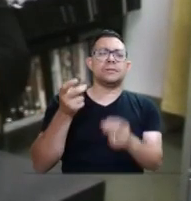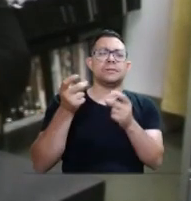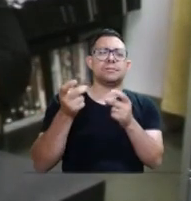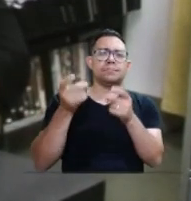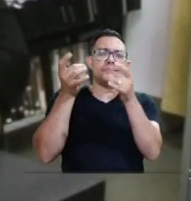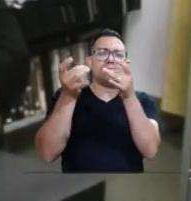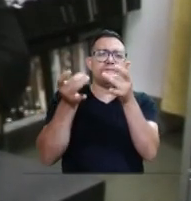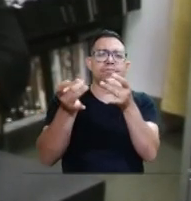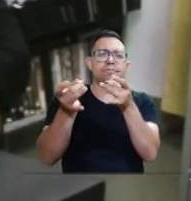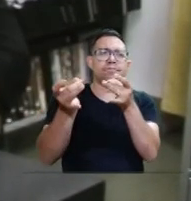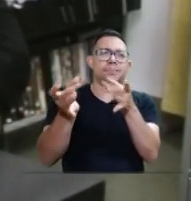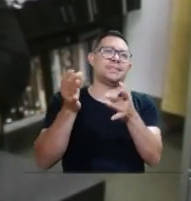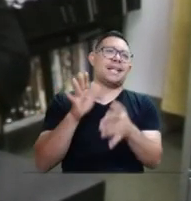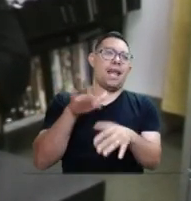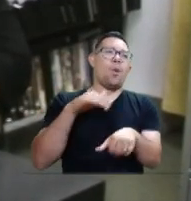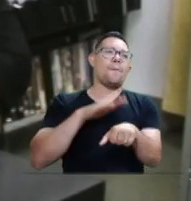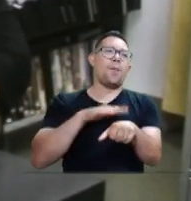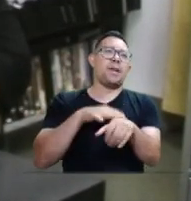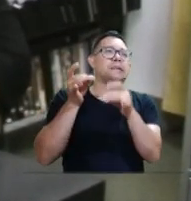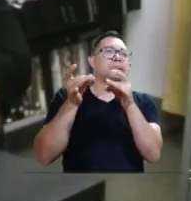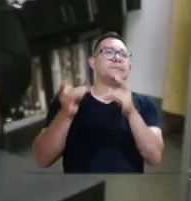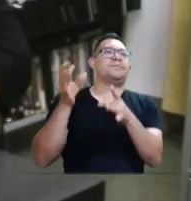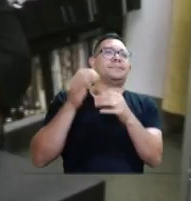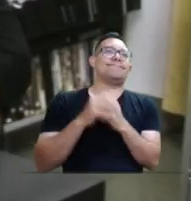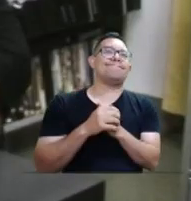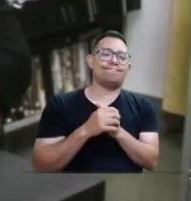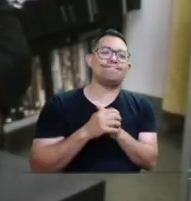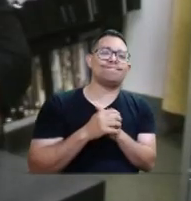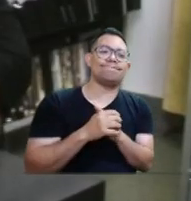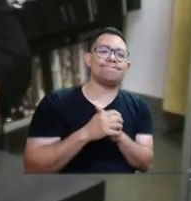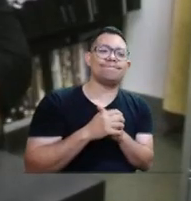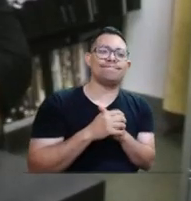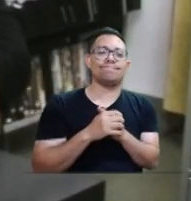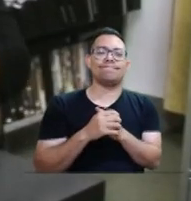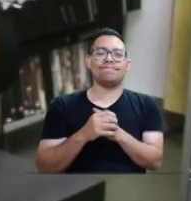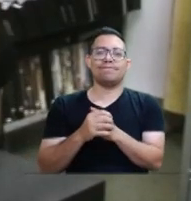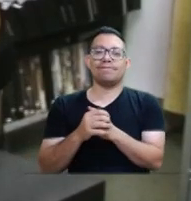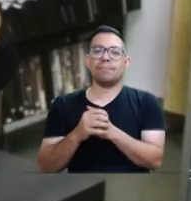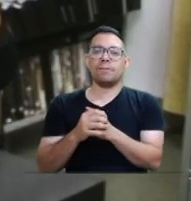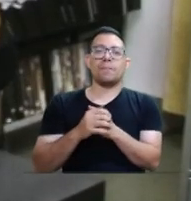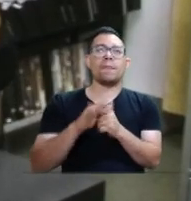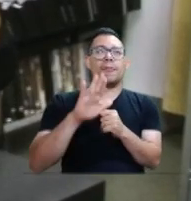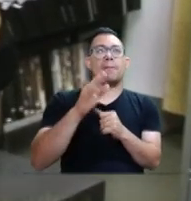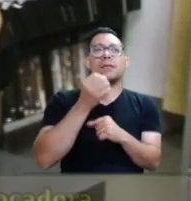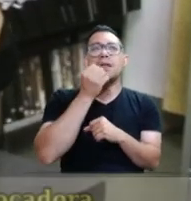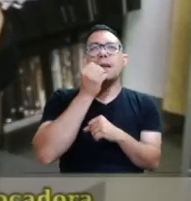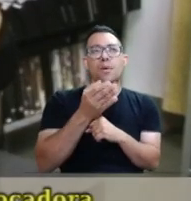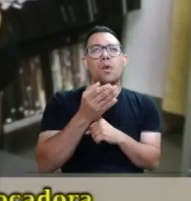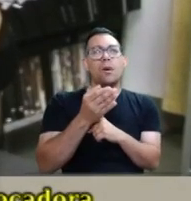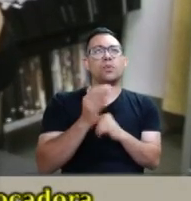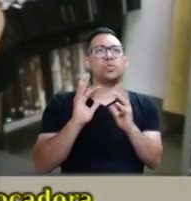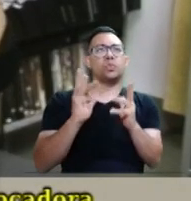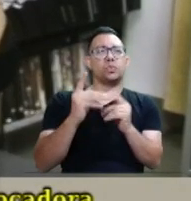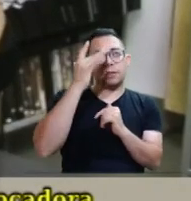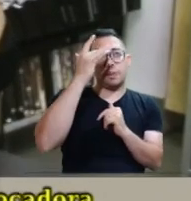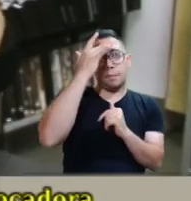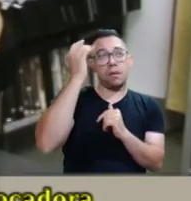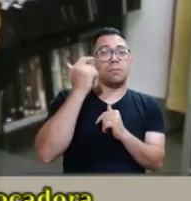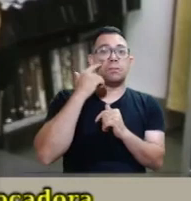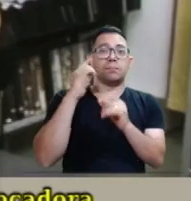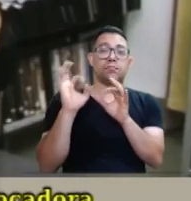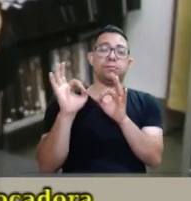deixar embora. Eu sei que tem que deixar embora muita coisa, mas eu acho que isso aqui é bom também